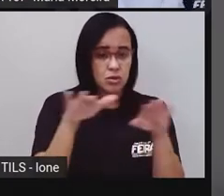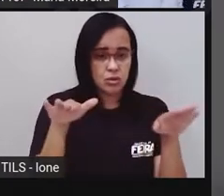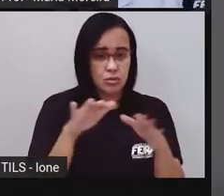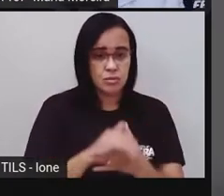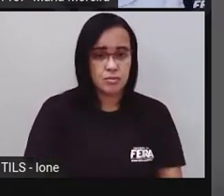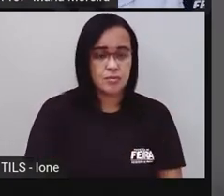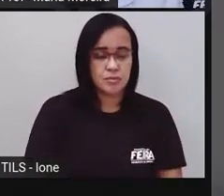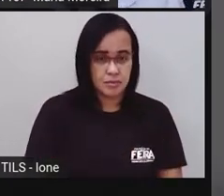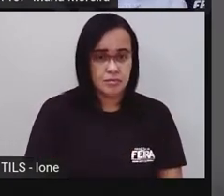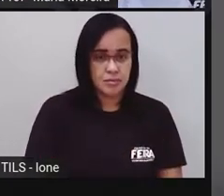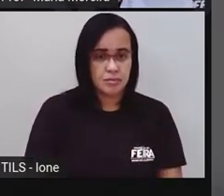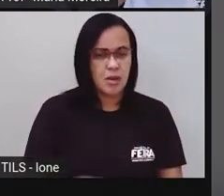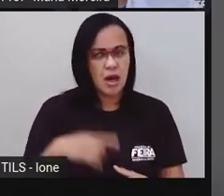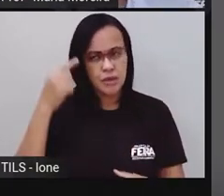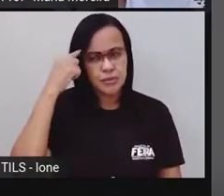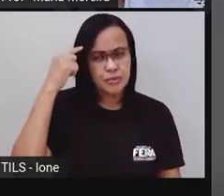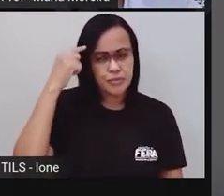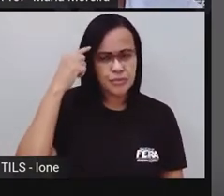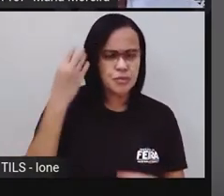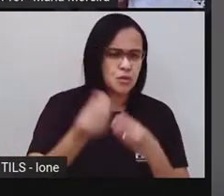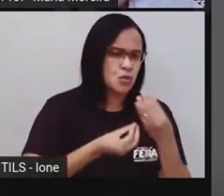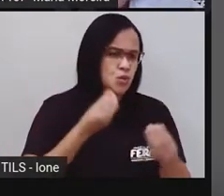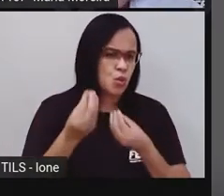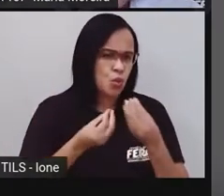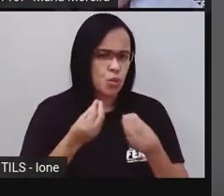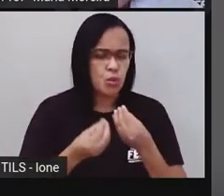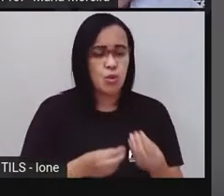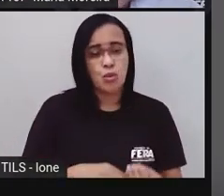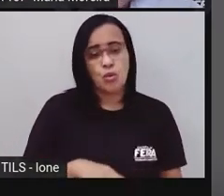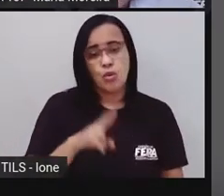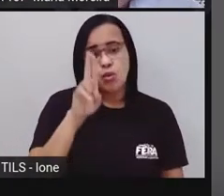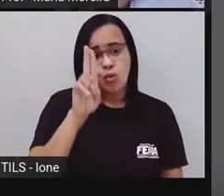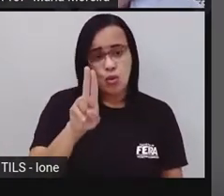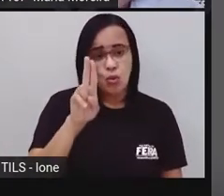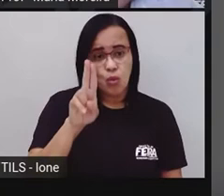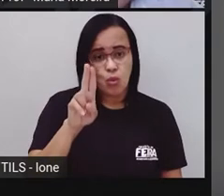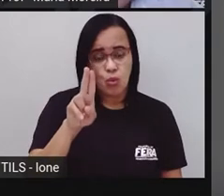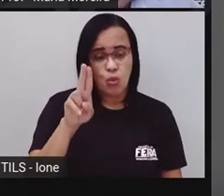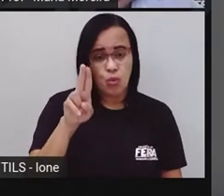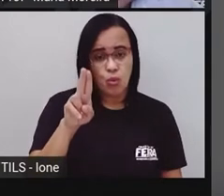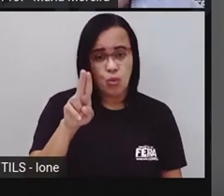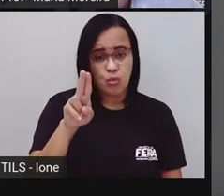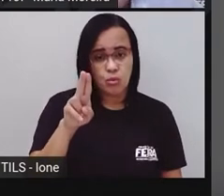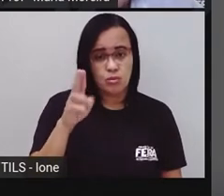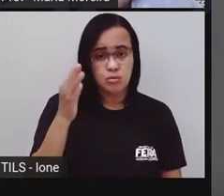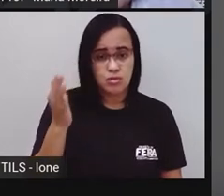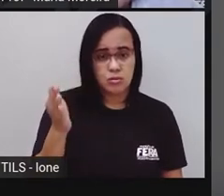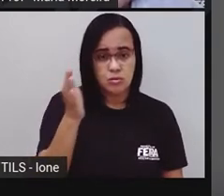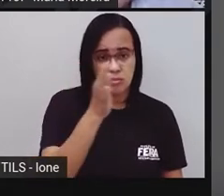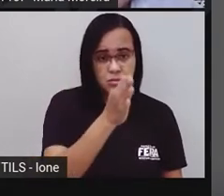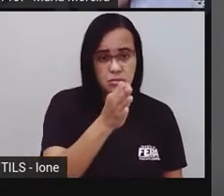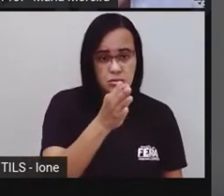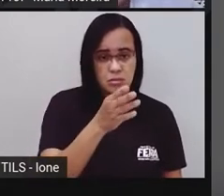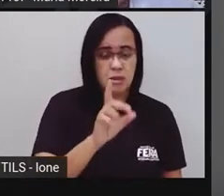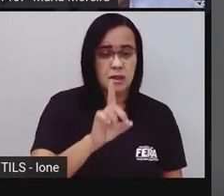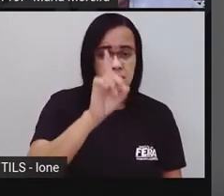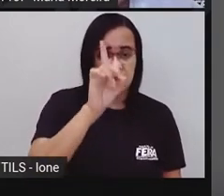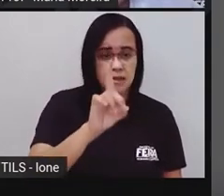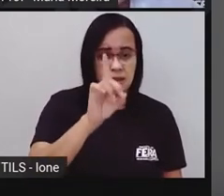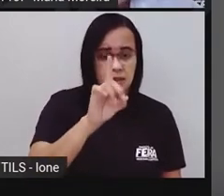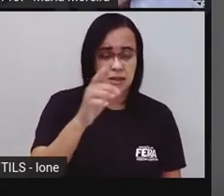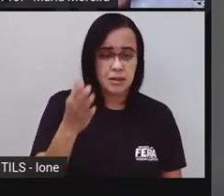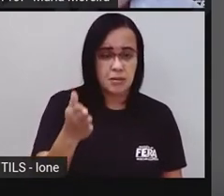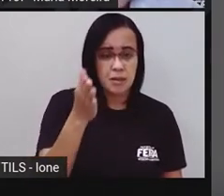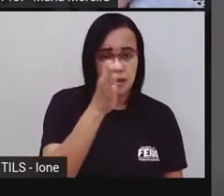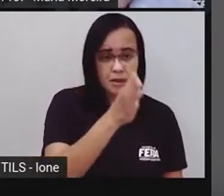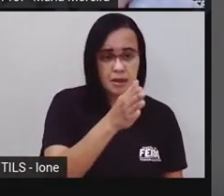pronto e aí eu vou pensando dessa maneira a unidade eu conto daqui para cá o todo a dezena daqui para cá